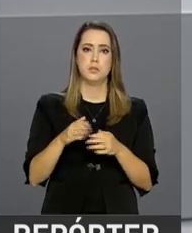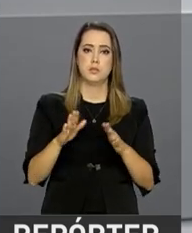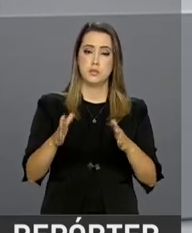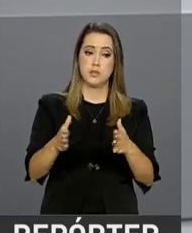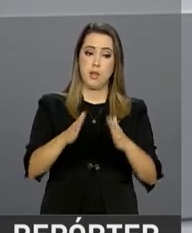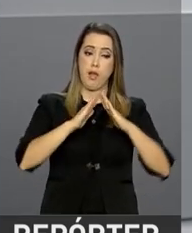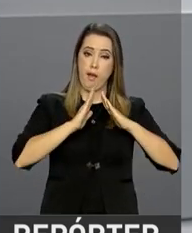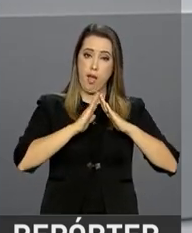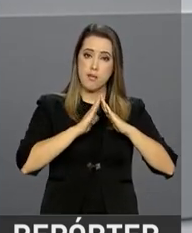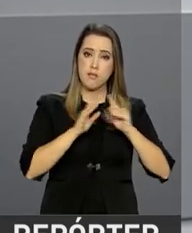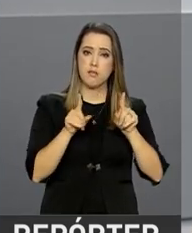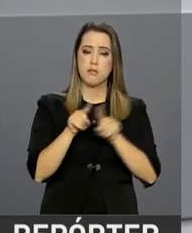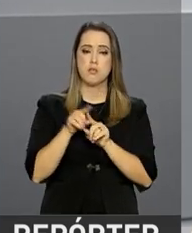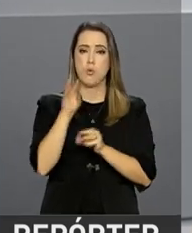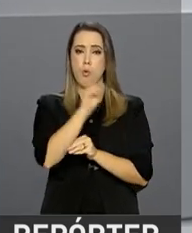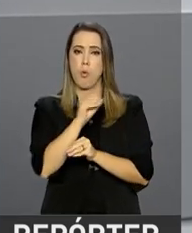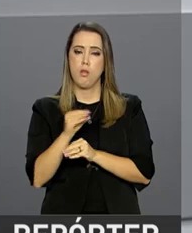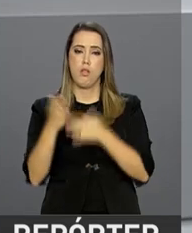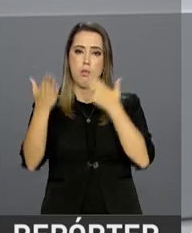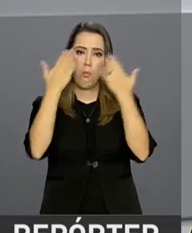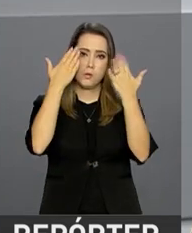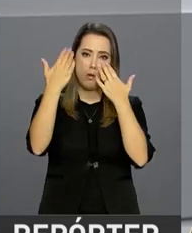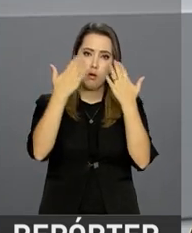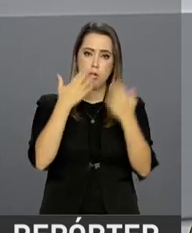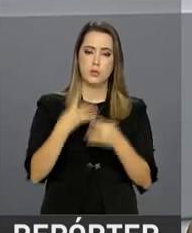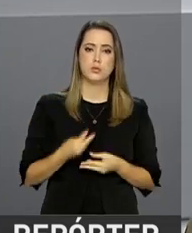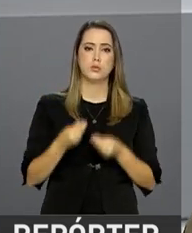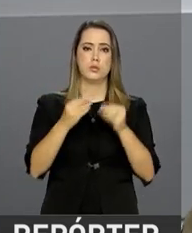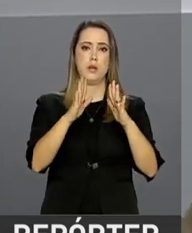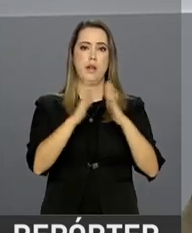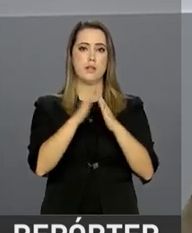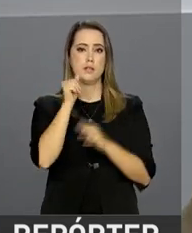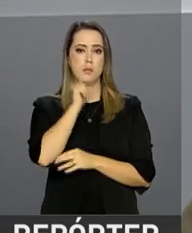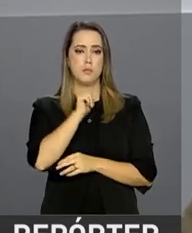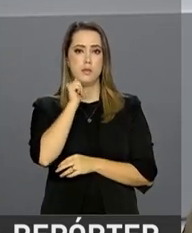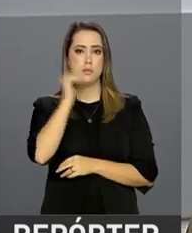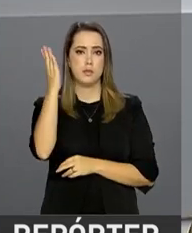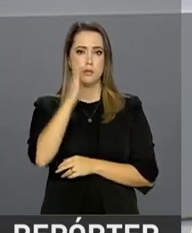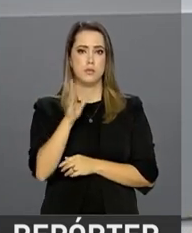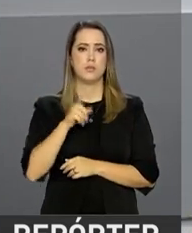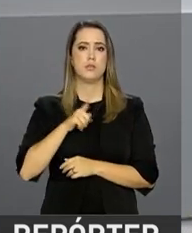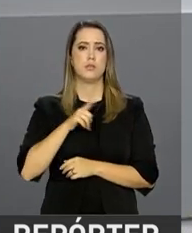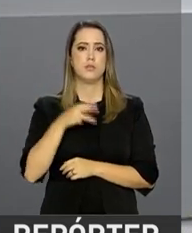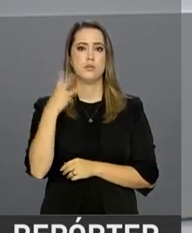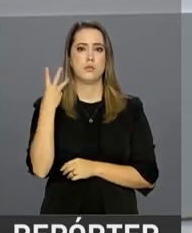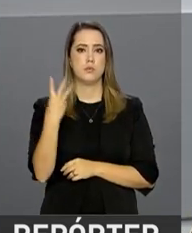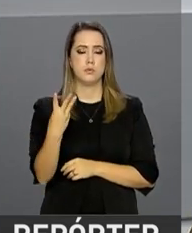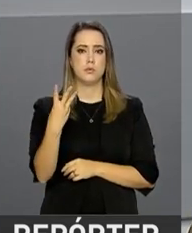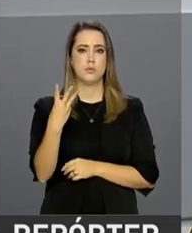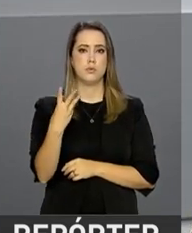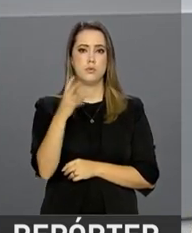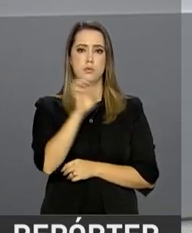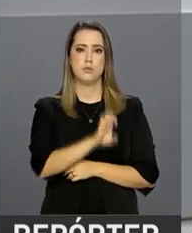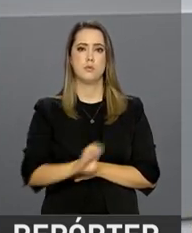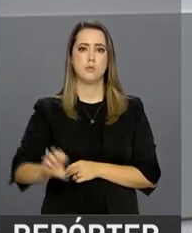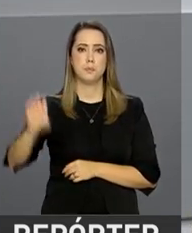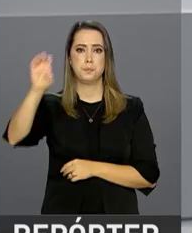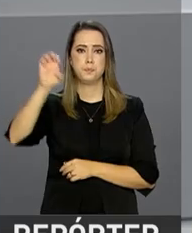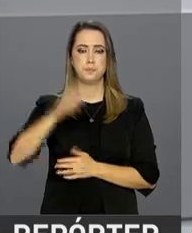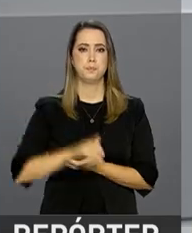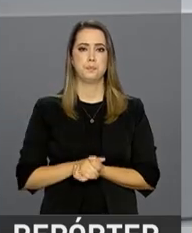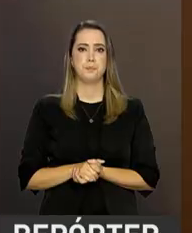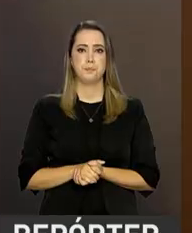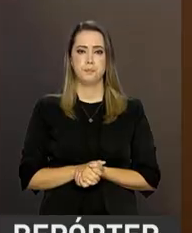e atendimento psicológico e, por isso, são encaminhadas à Casa da Mulher Brasileira, que já existe em 3 unidades da Federação.